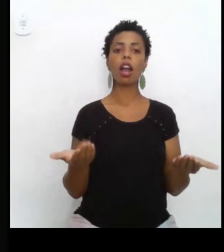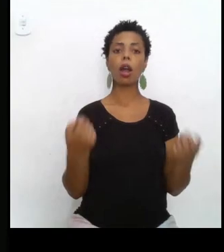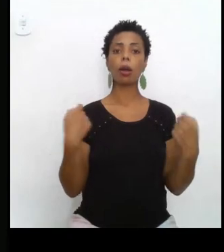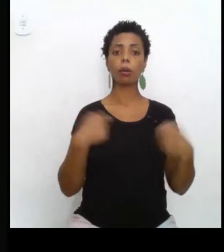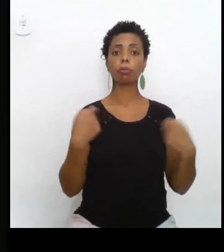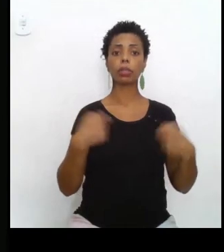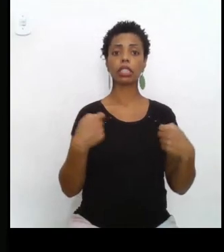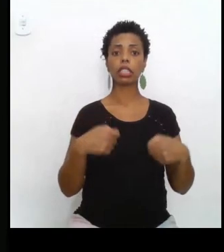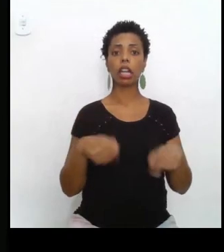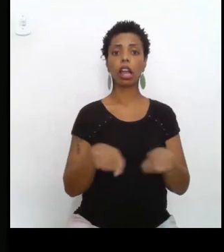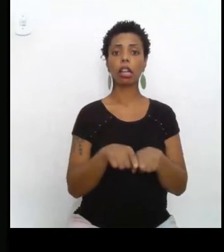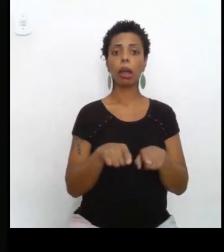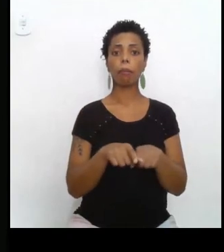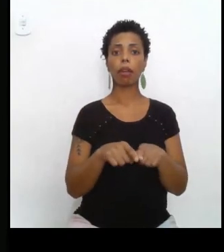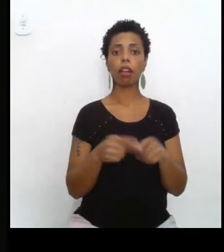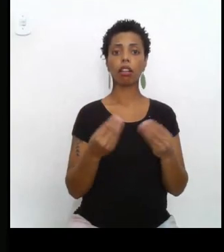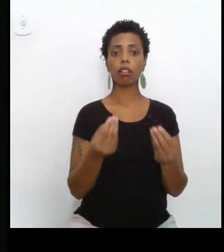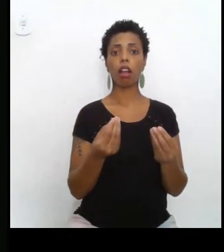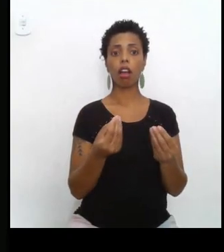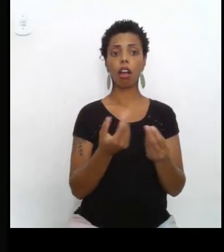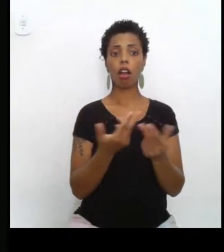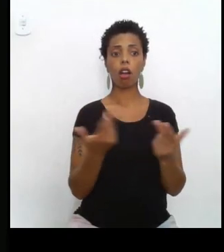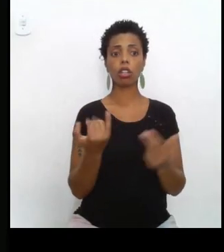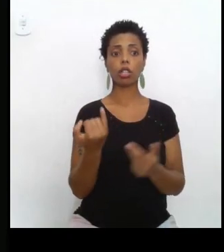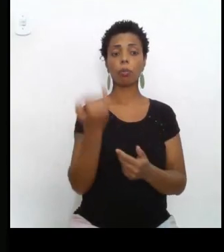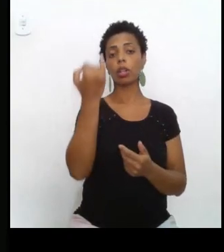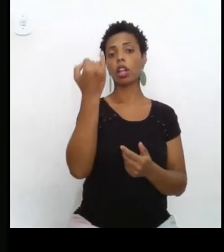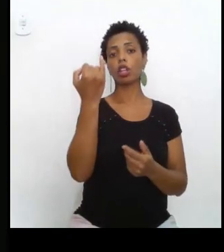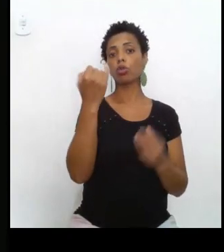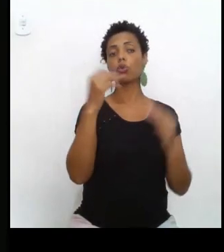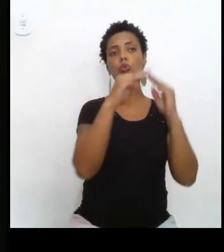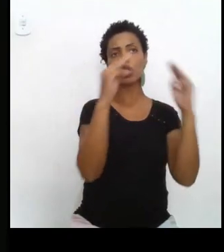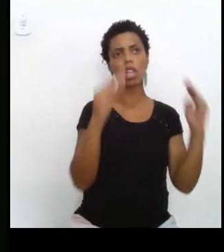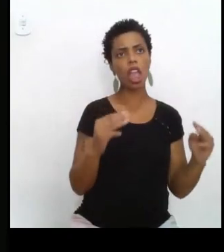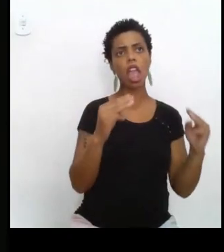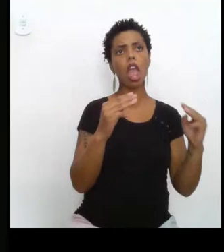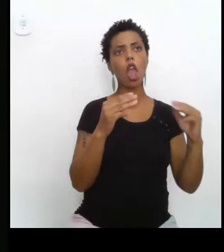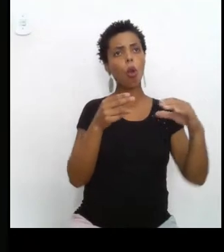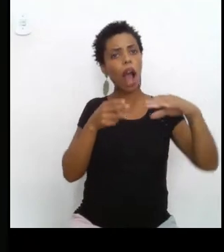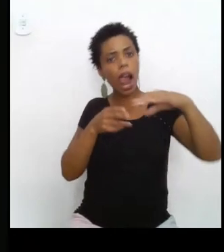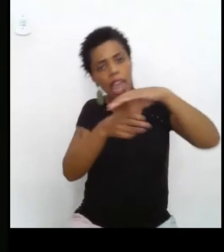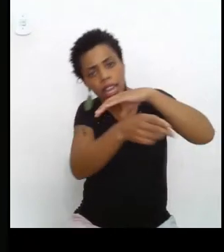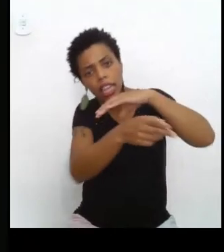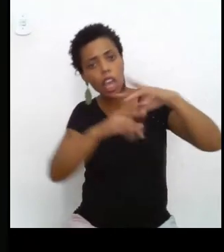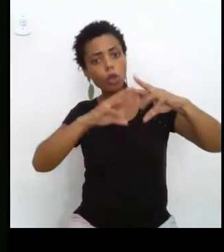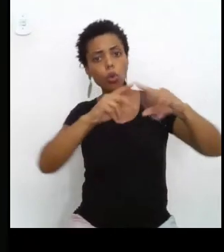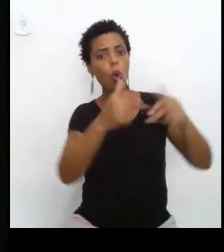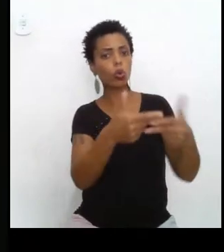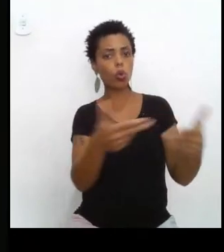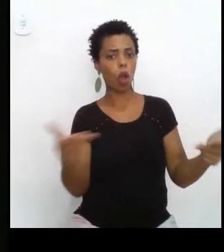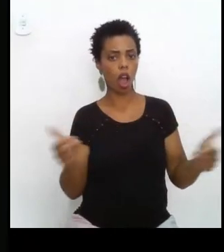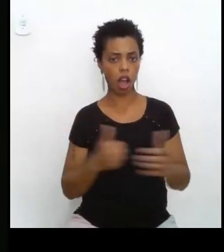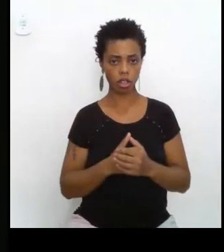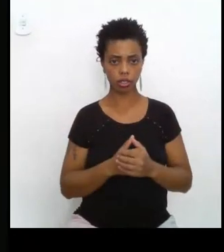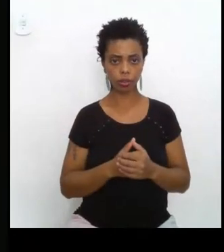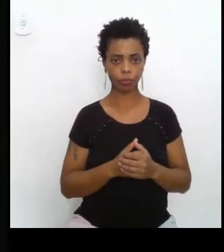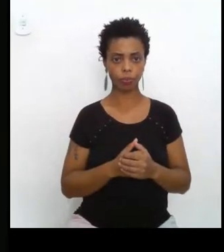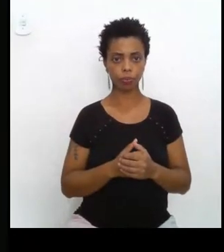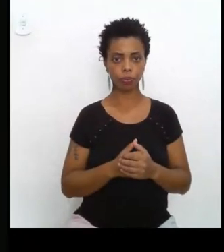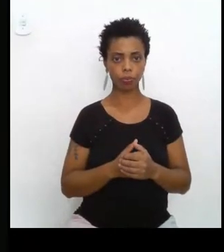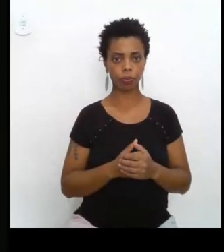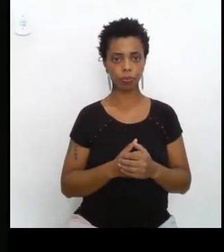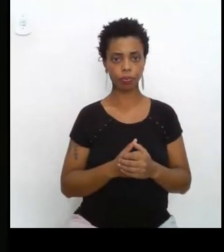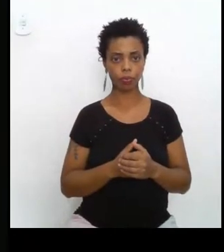fundamentais né os museus da galeria de todas as instituições e eu penso é que essa diversidade